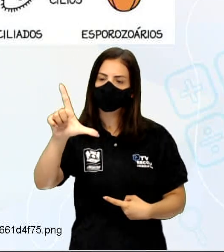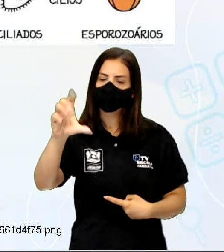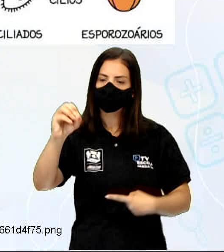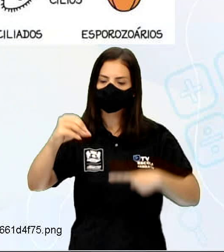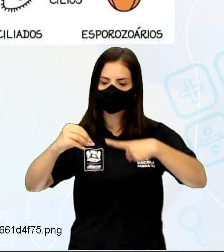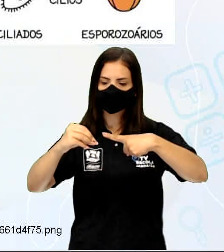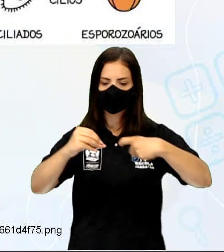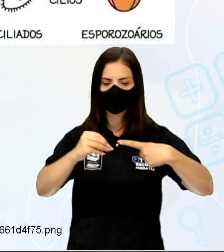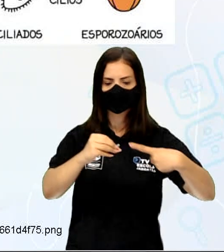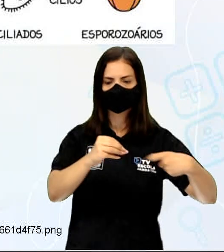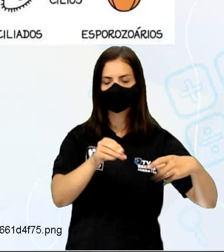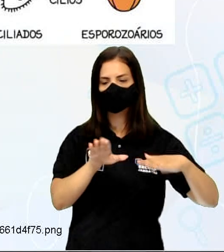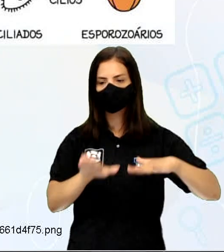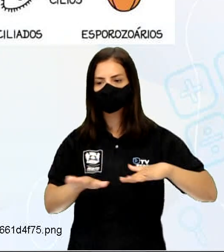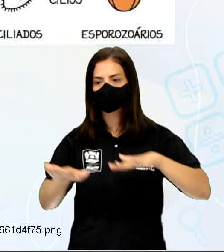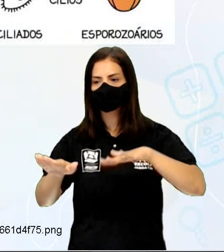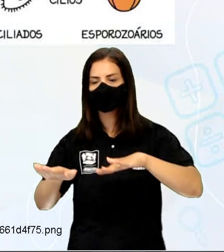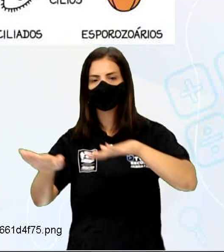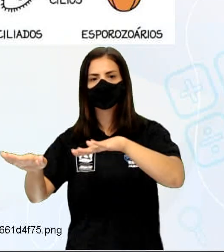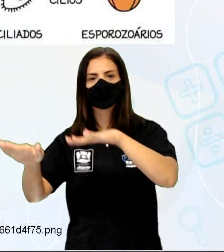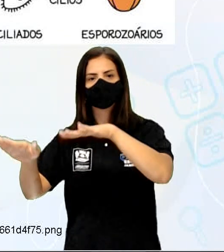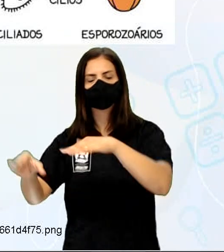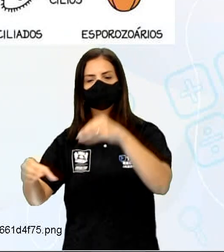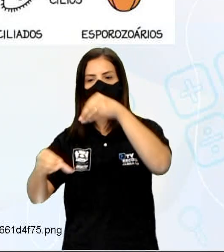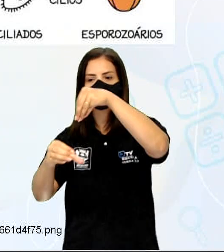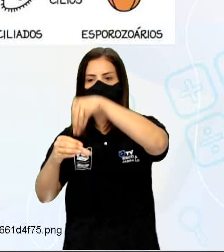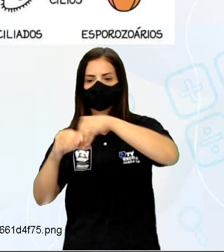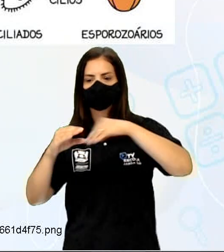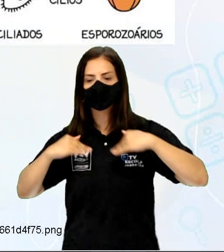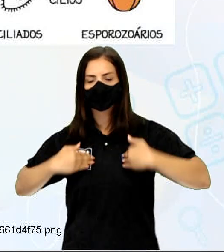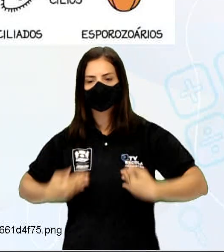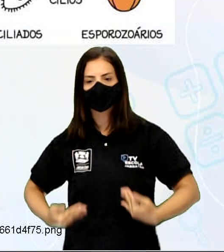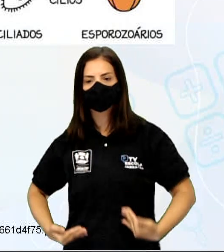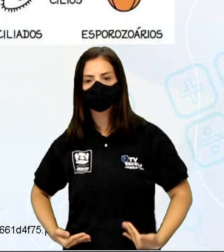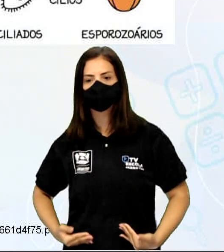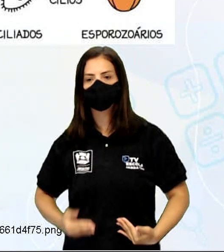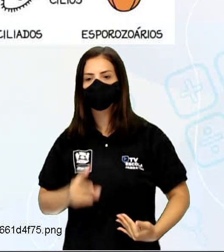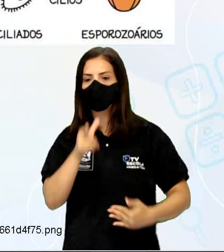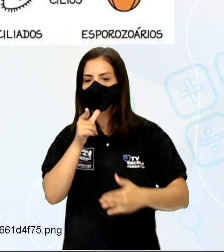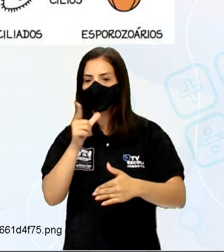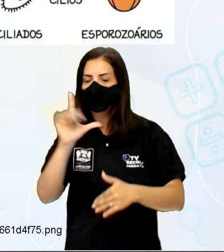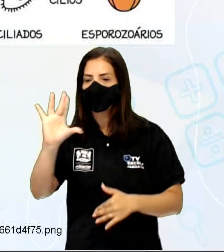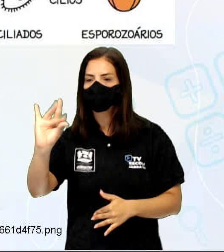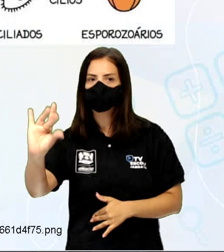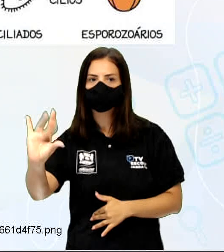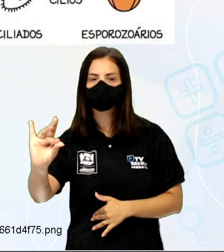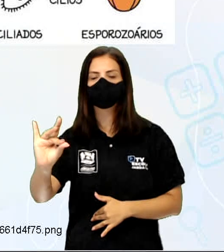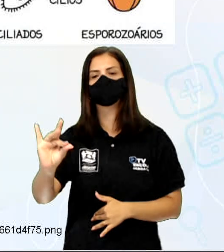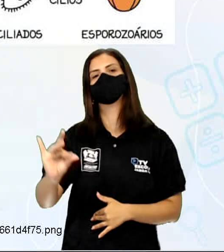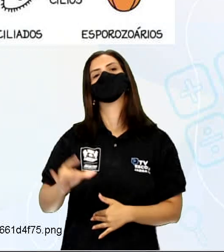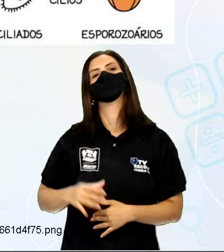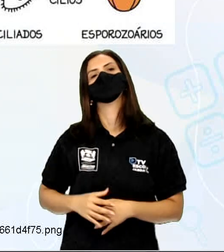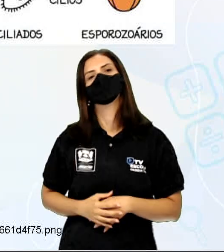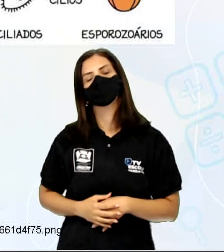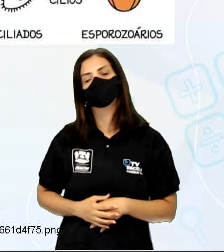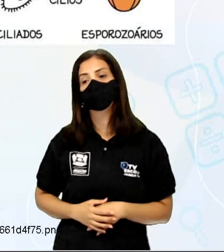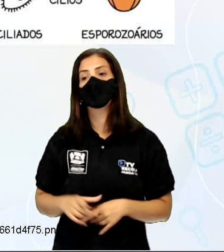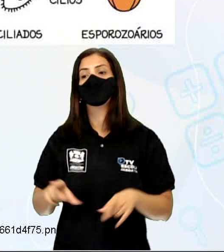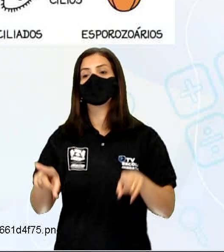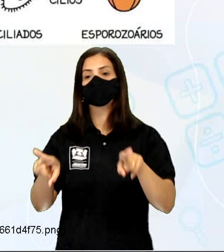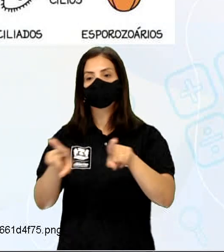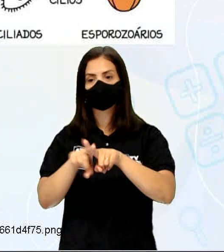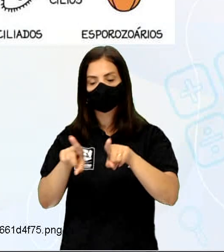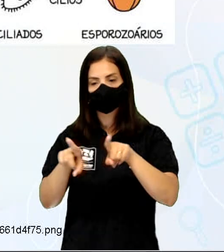líquido. Dentre os seres eucariontes, a gente consegue encontrar organismos que são flagelados, ou seja, que possuem um ou